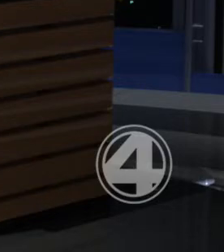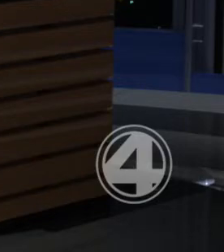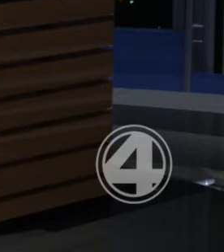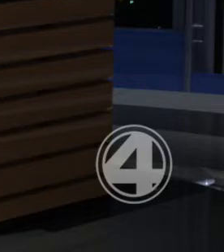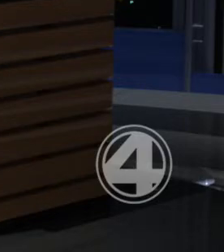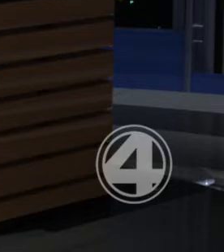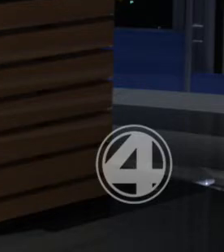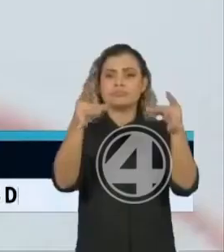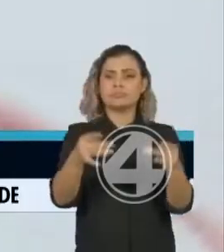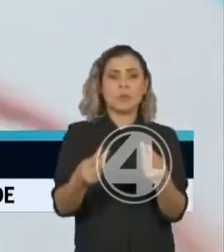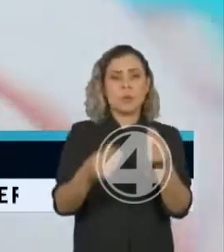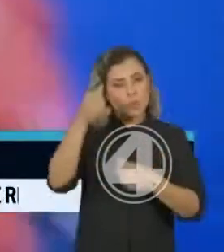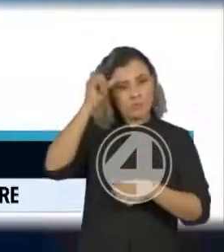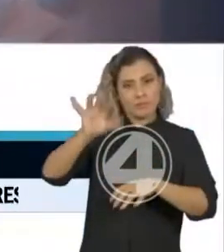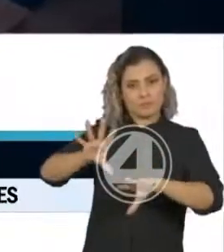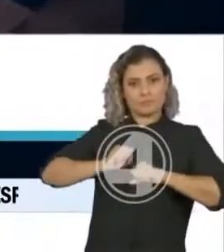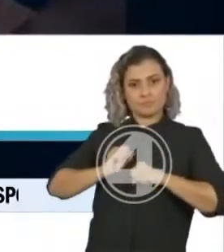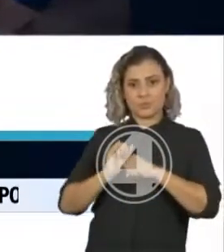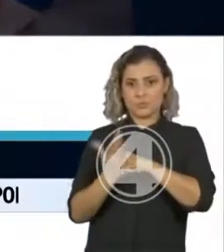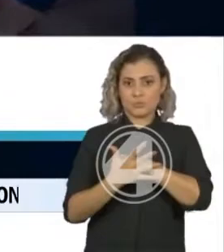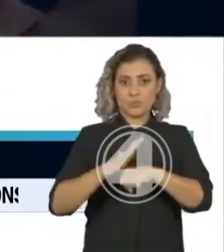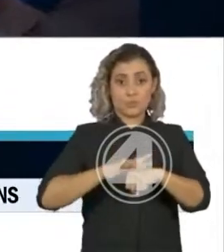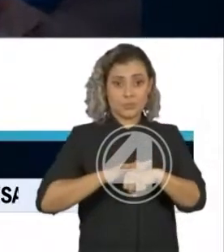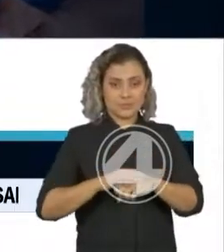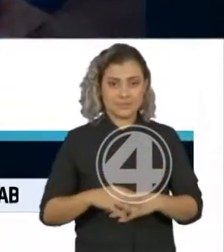e aí e